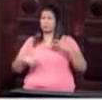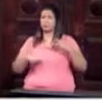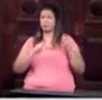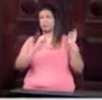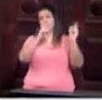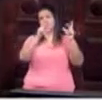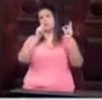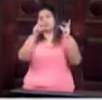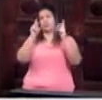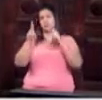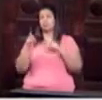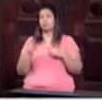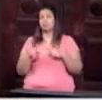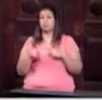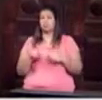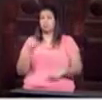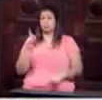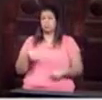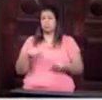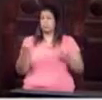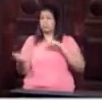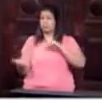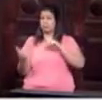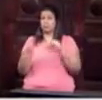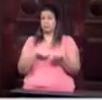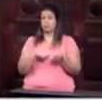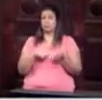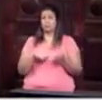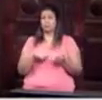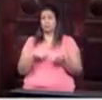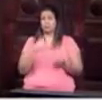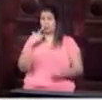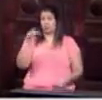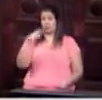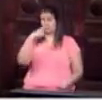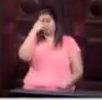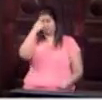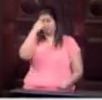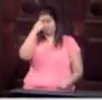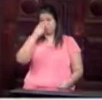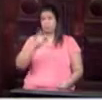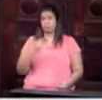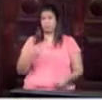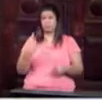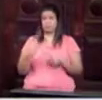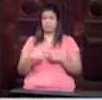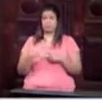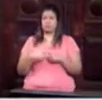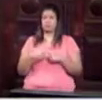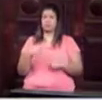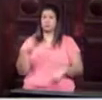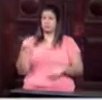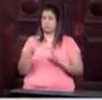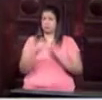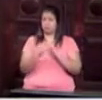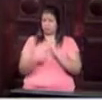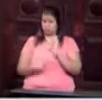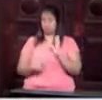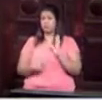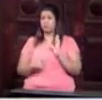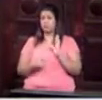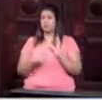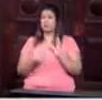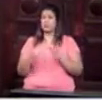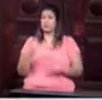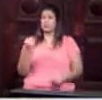muito ruim, seja um aspecto, seja outro. Mas, de qualquer maneira, ainda teria esse problema adicional, que é a ambivalência do texto em relação a quais seriam